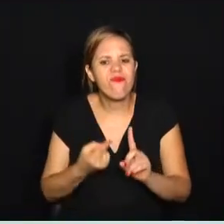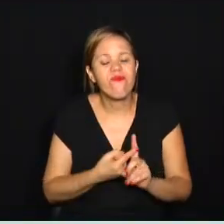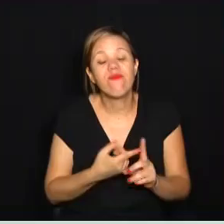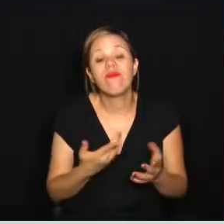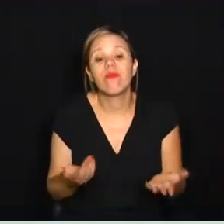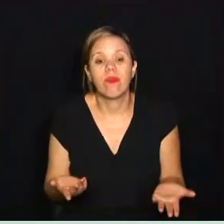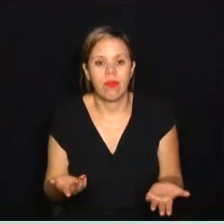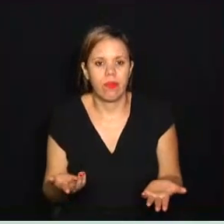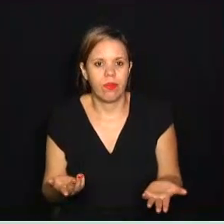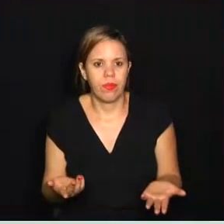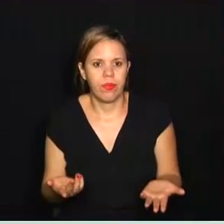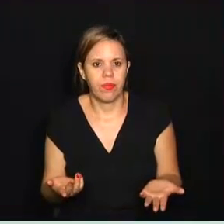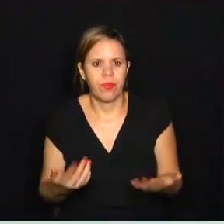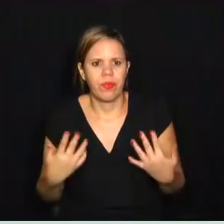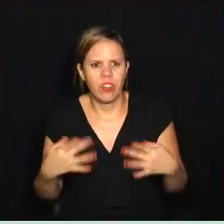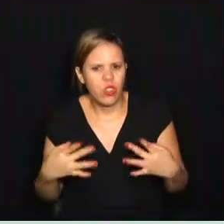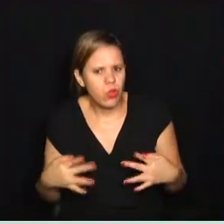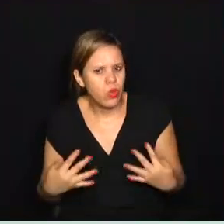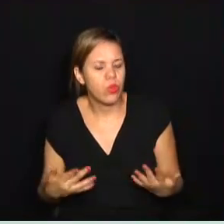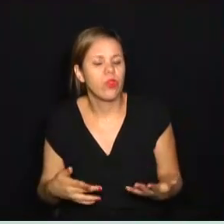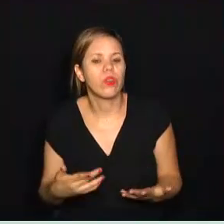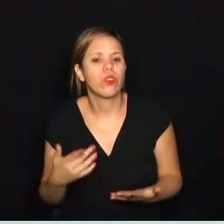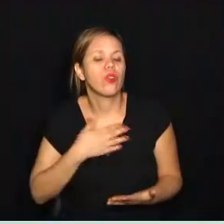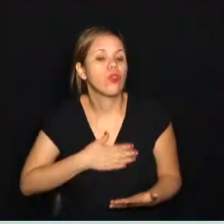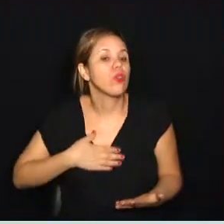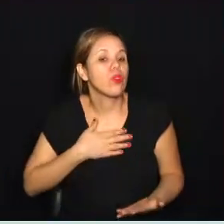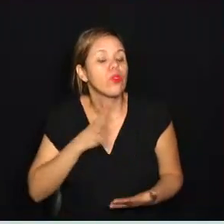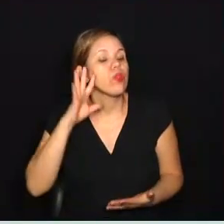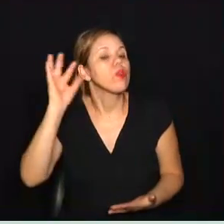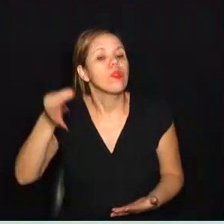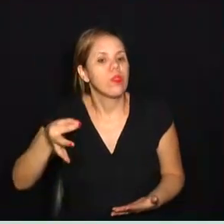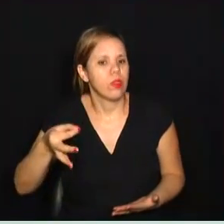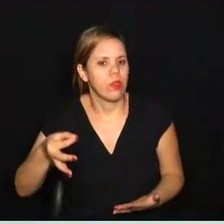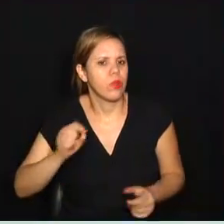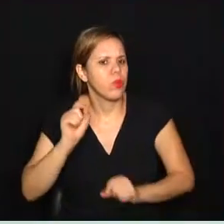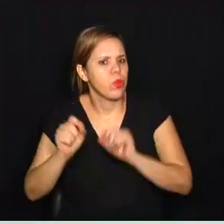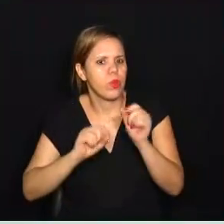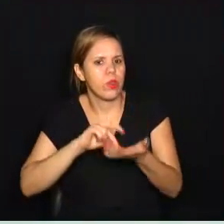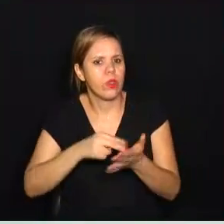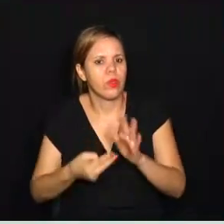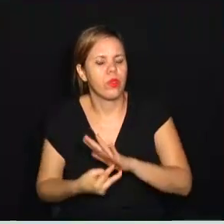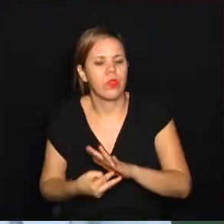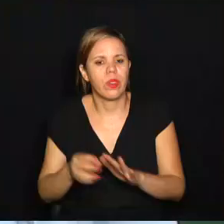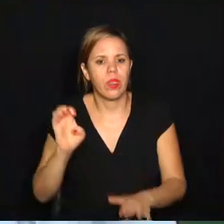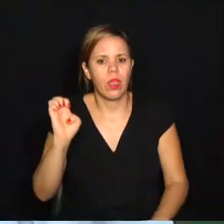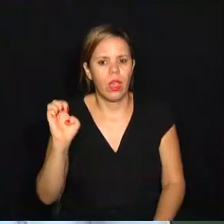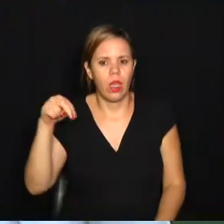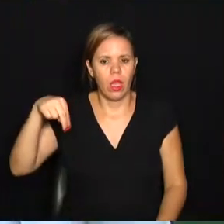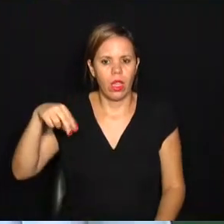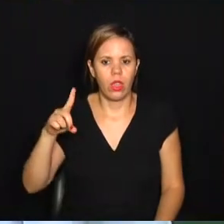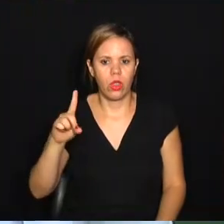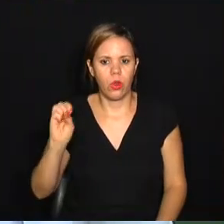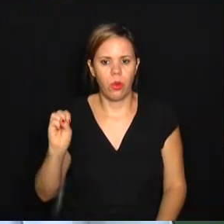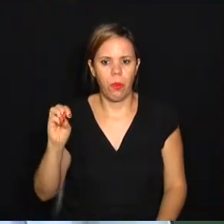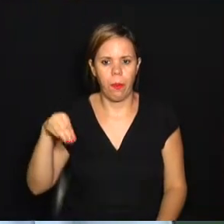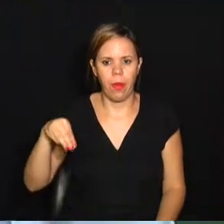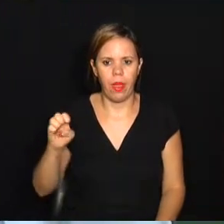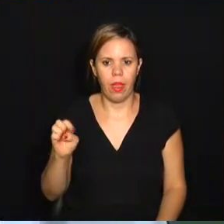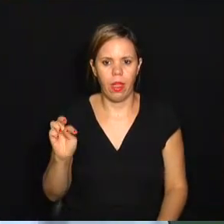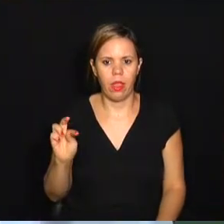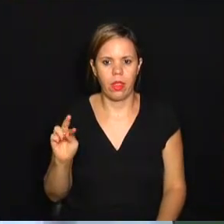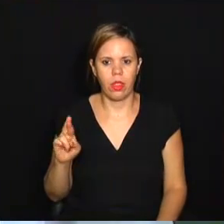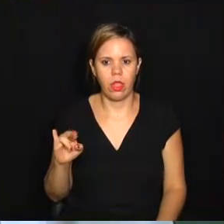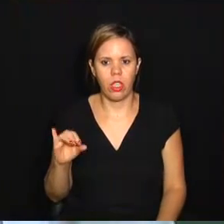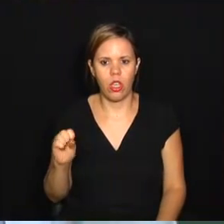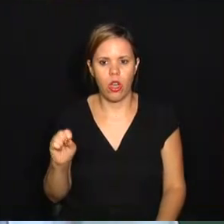etc. Além das dores. Então, nós gostaríamos de entender o que é a endometriose. Bom, então na endometriose, as